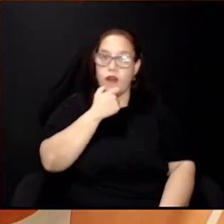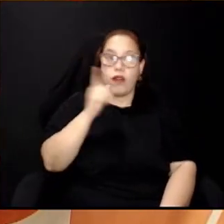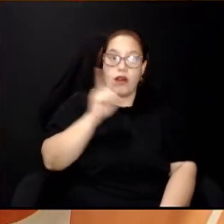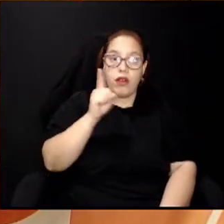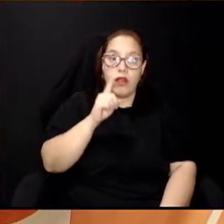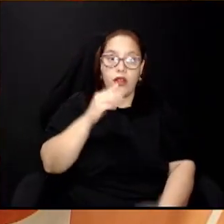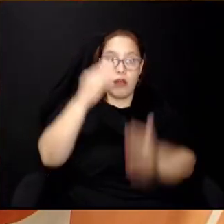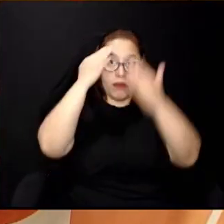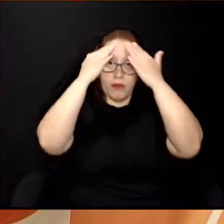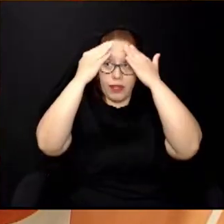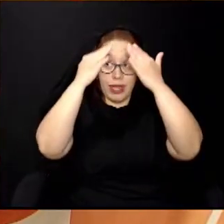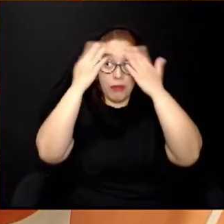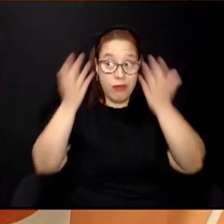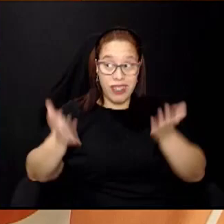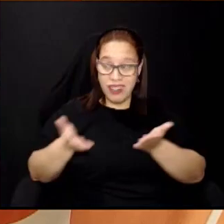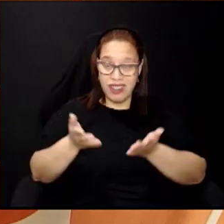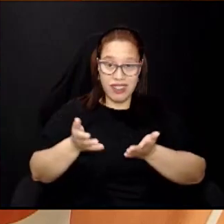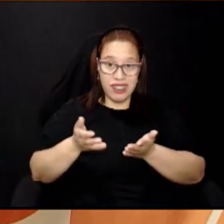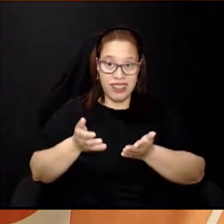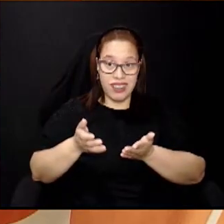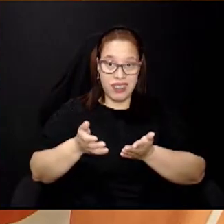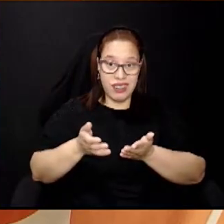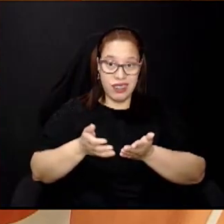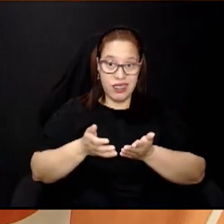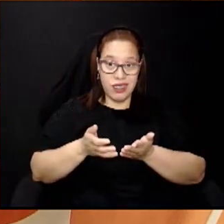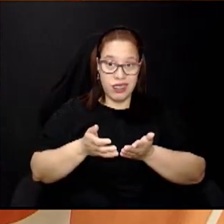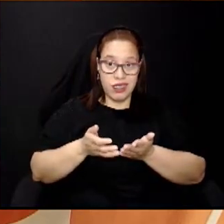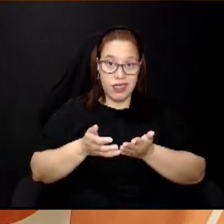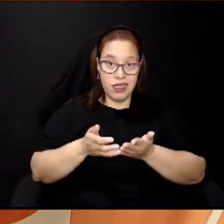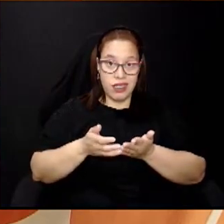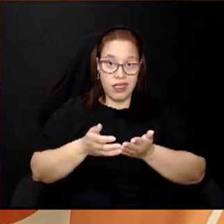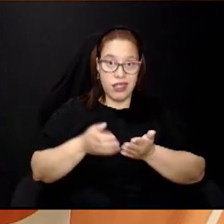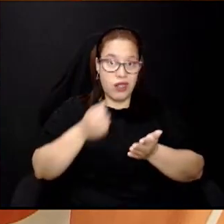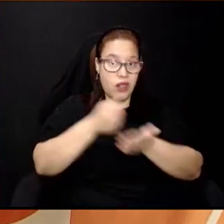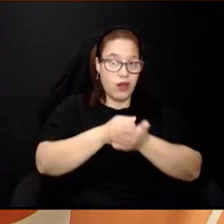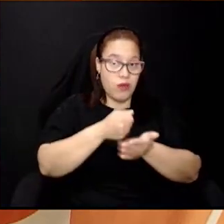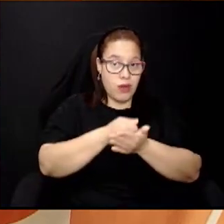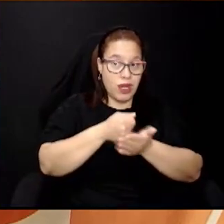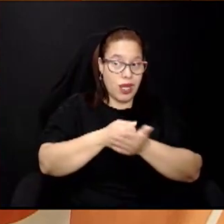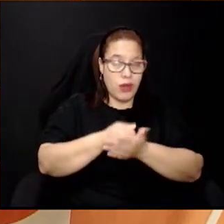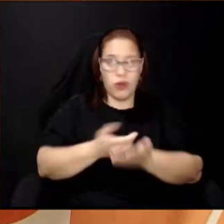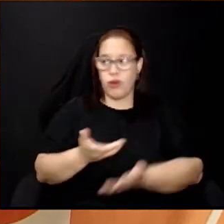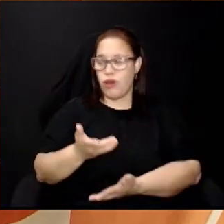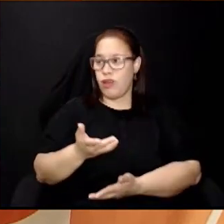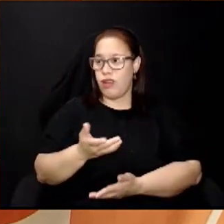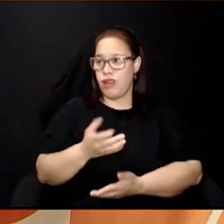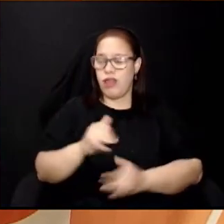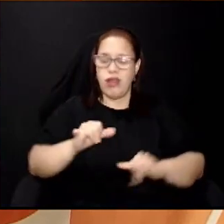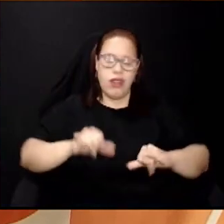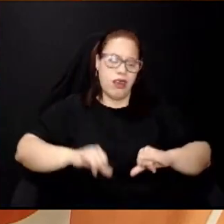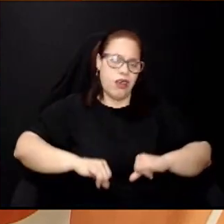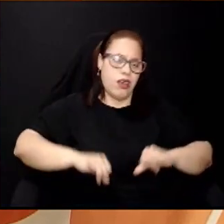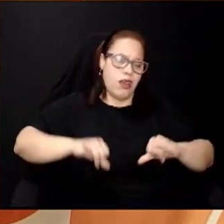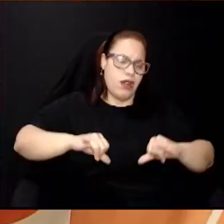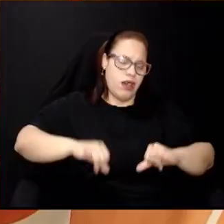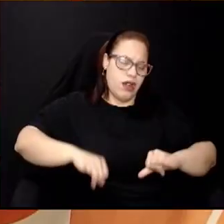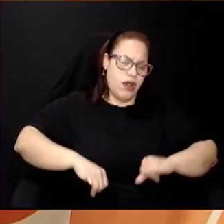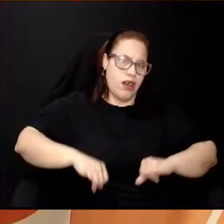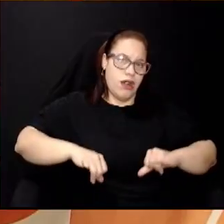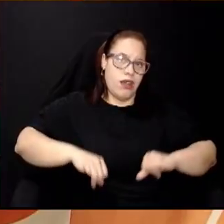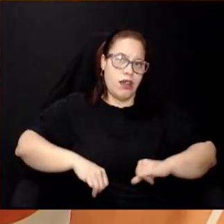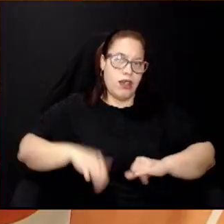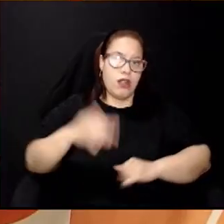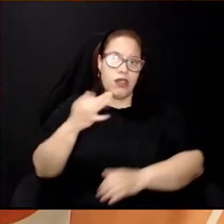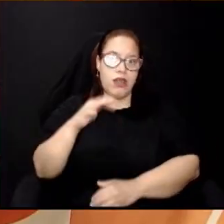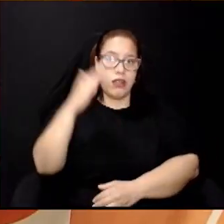terapias, né? E não que fossem coisas obrigatórias, que sofressem por não serem